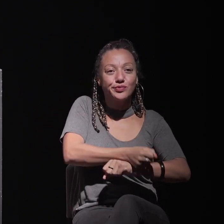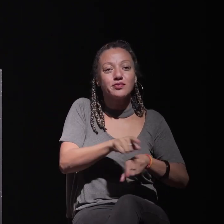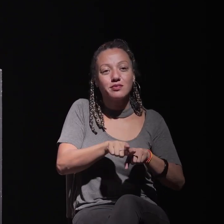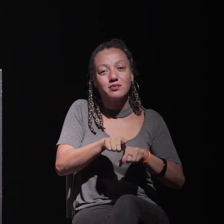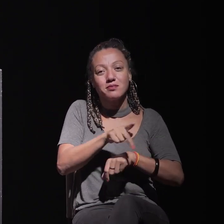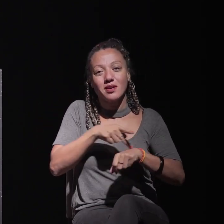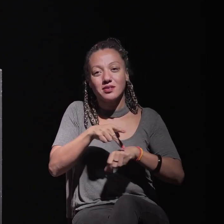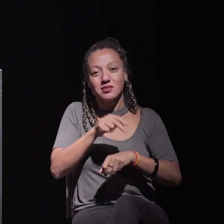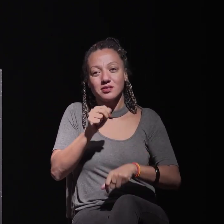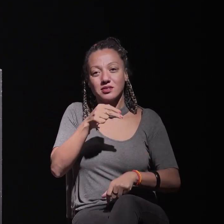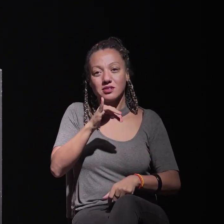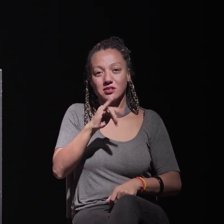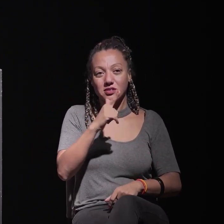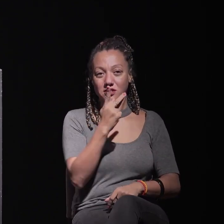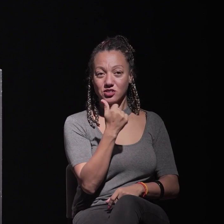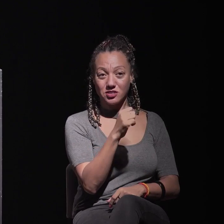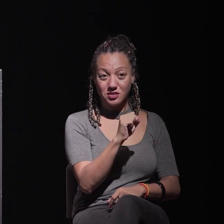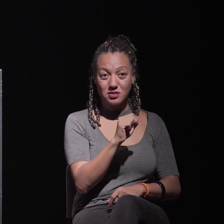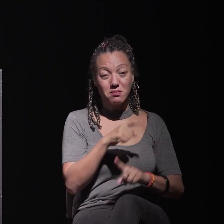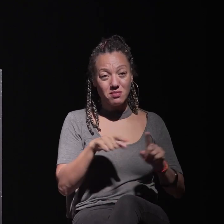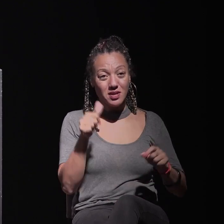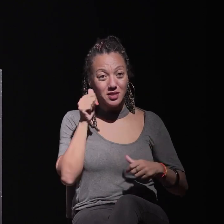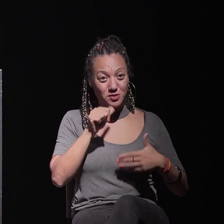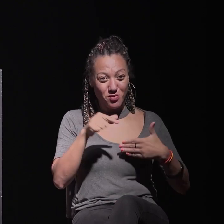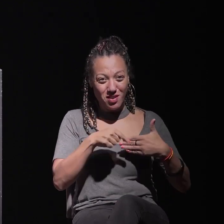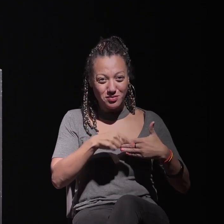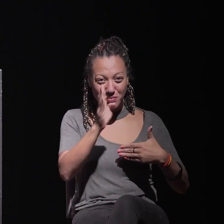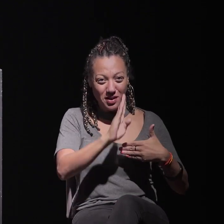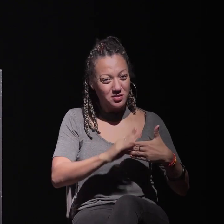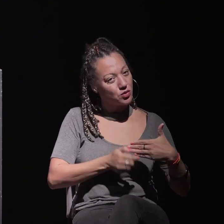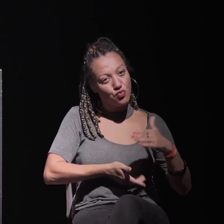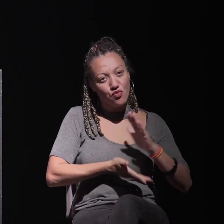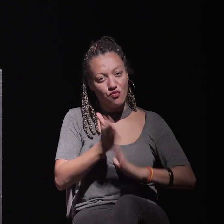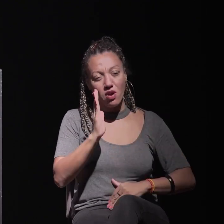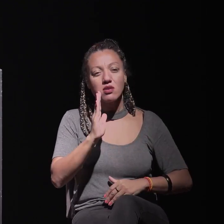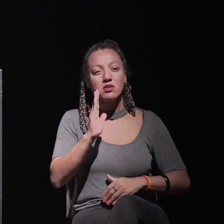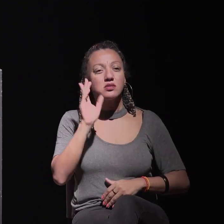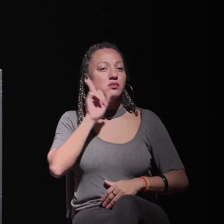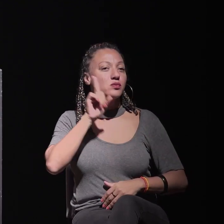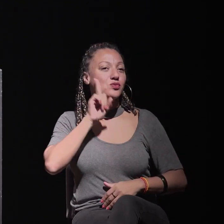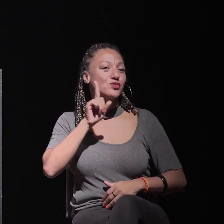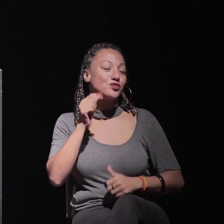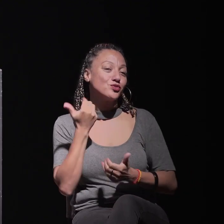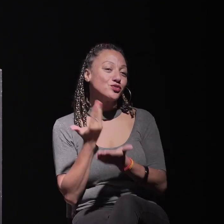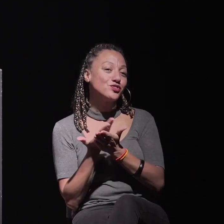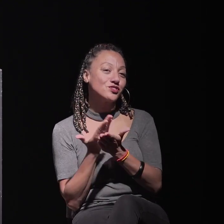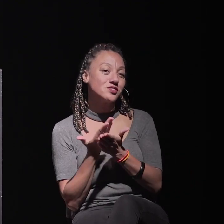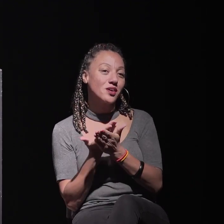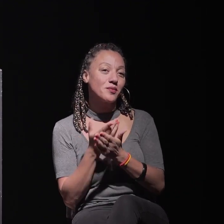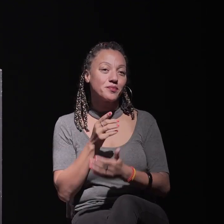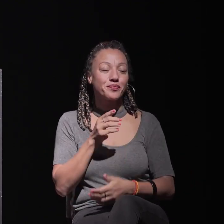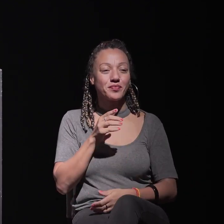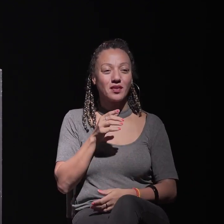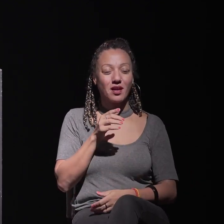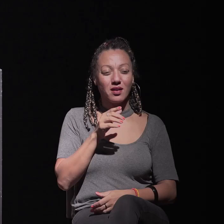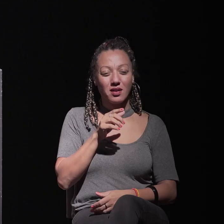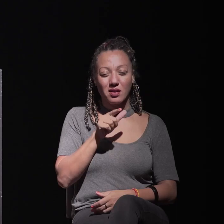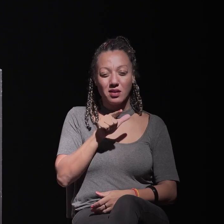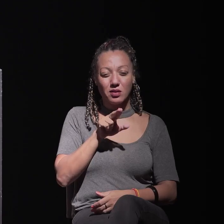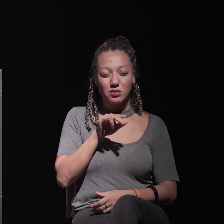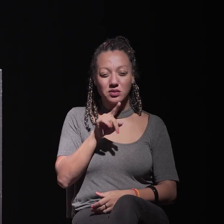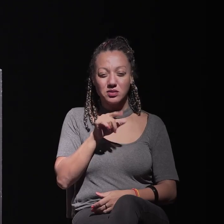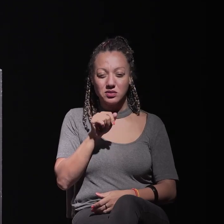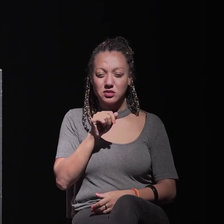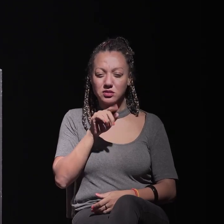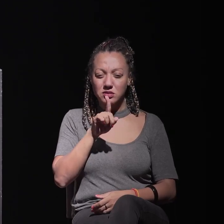Então, muitas intelectuais vão estudar nos Estados Unidos, Luísa de Barros, a Lélia, apresentar eventos, estudar lá.